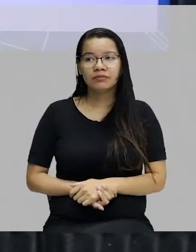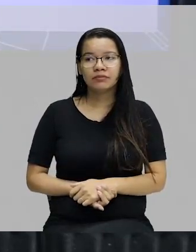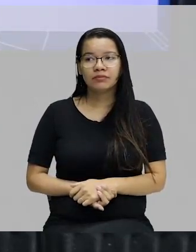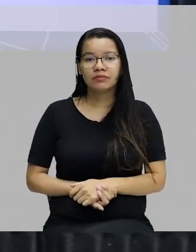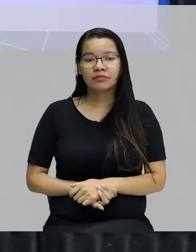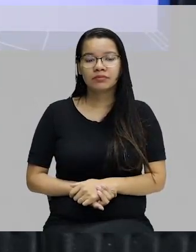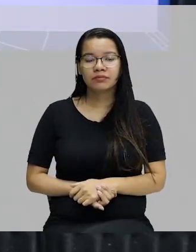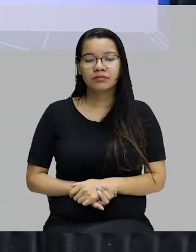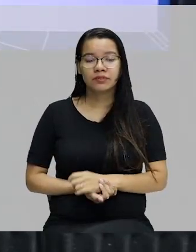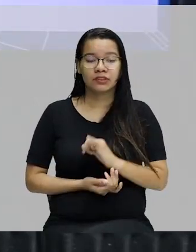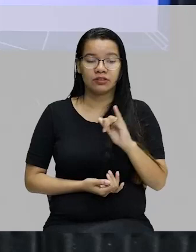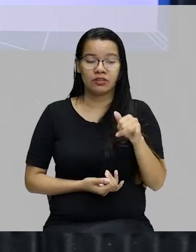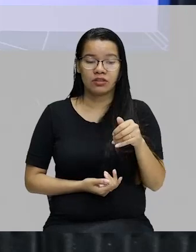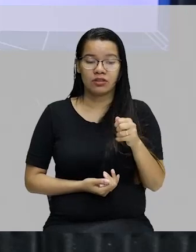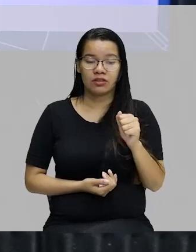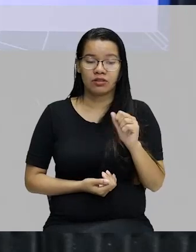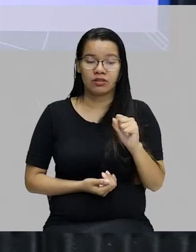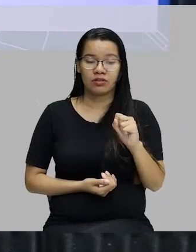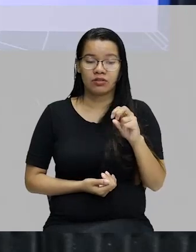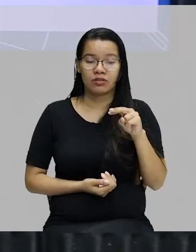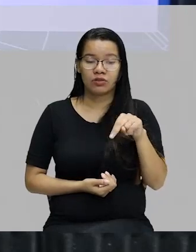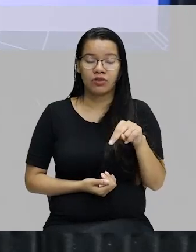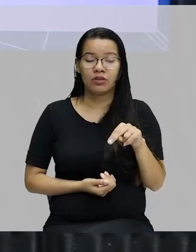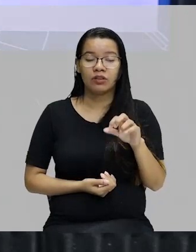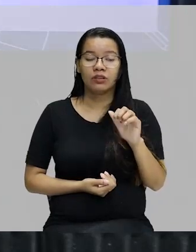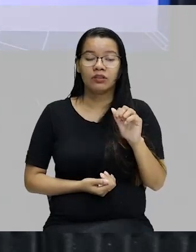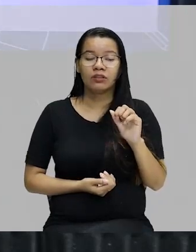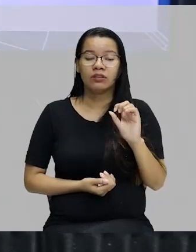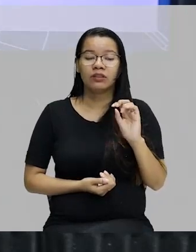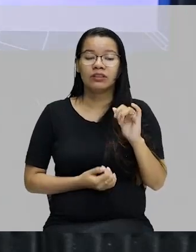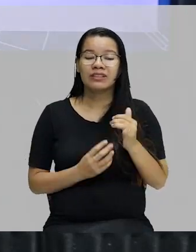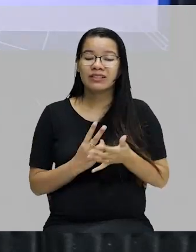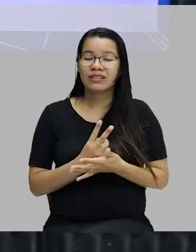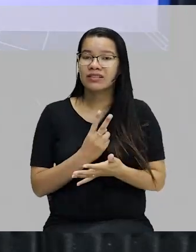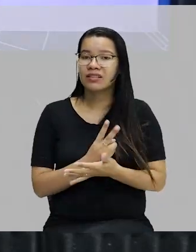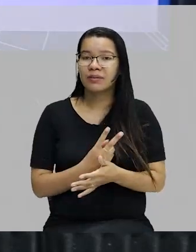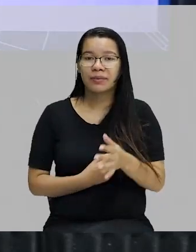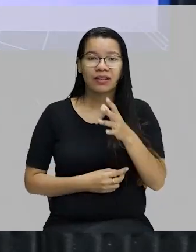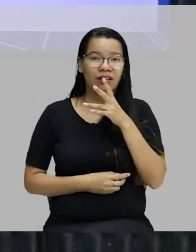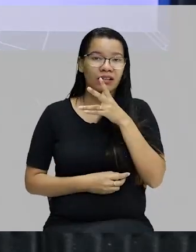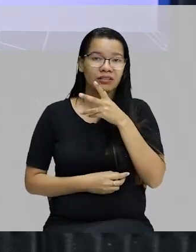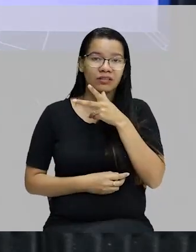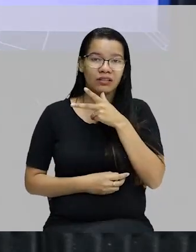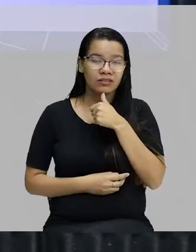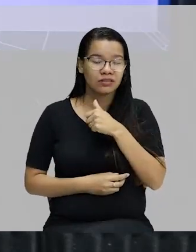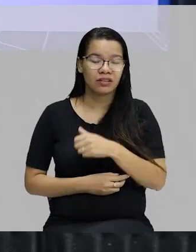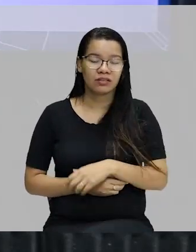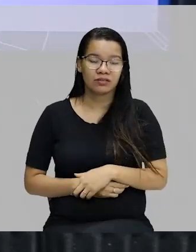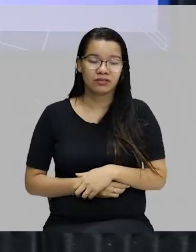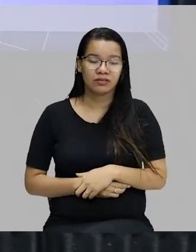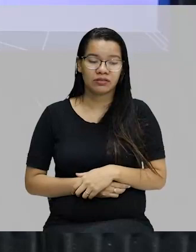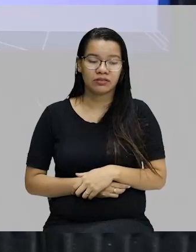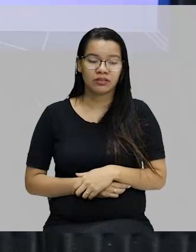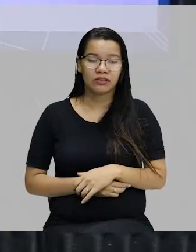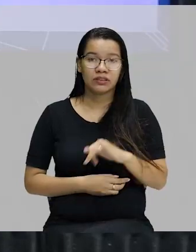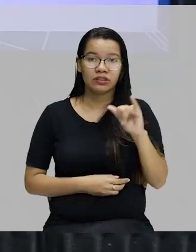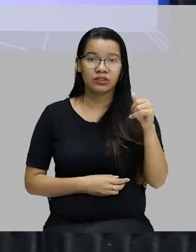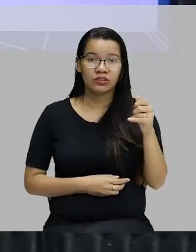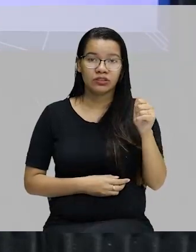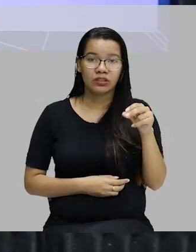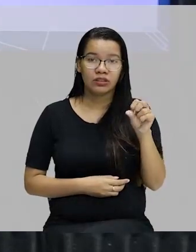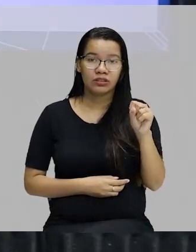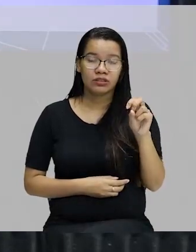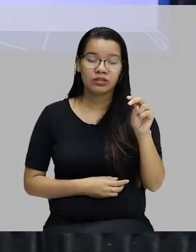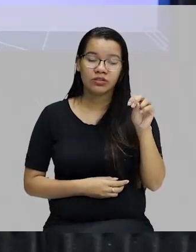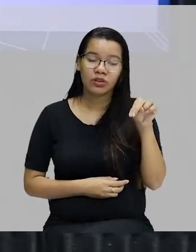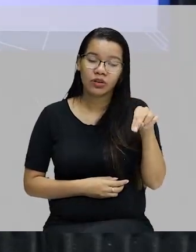qualidade. Jason is always late. O Jason está sempre atrasado, é o adjetivo. Jason always arrives